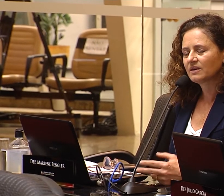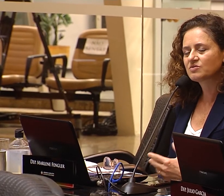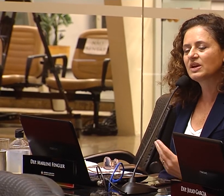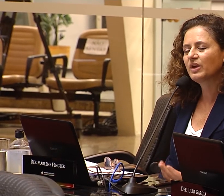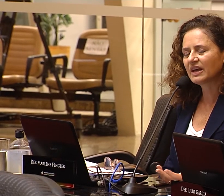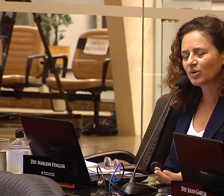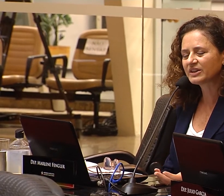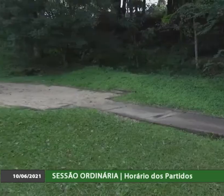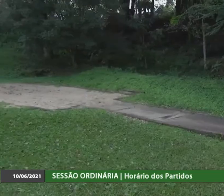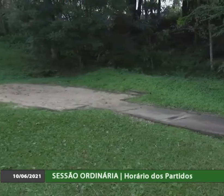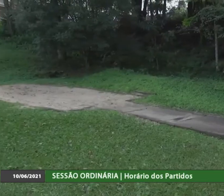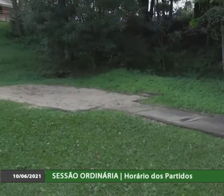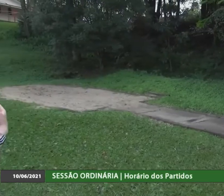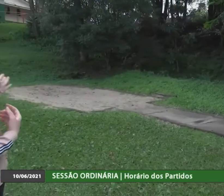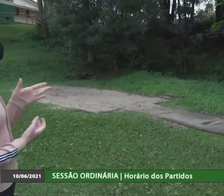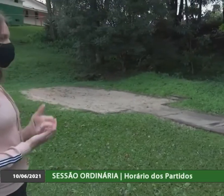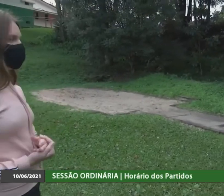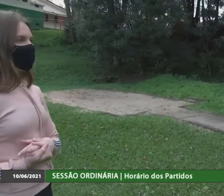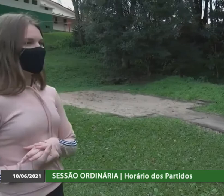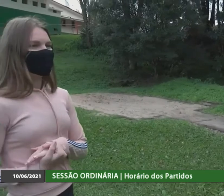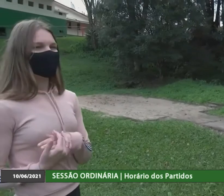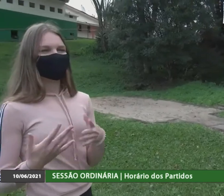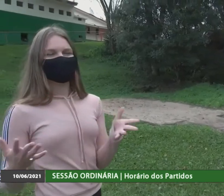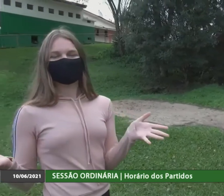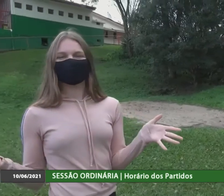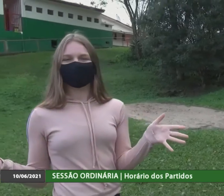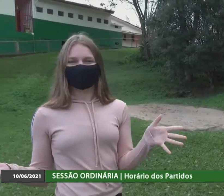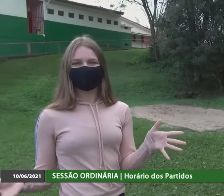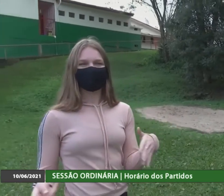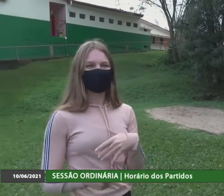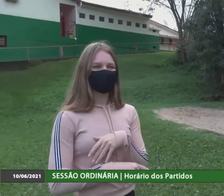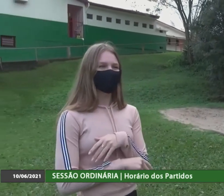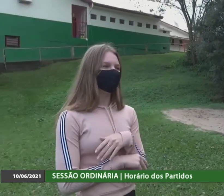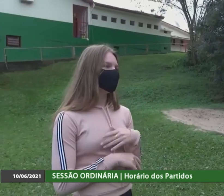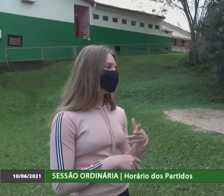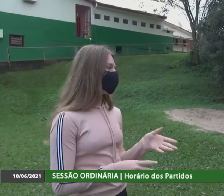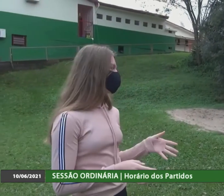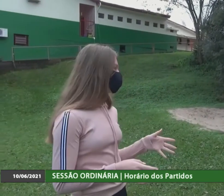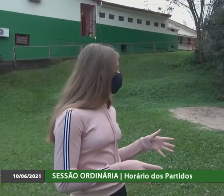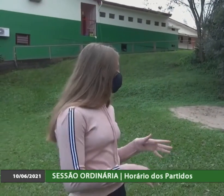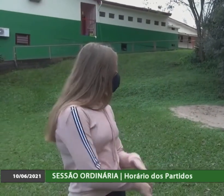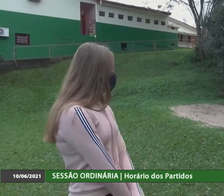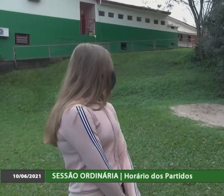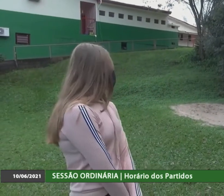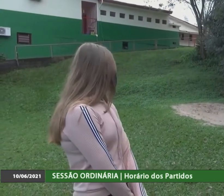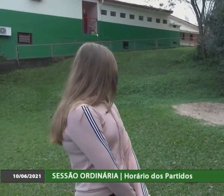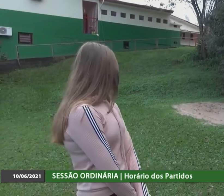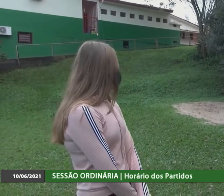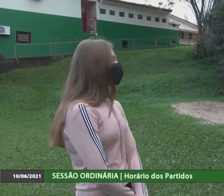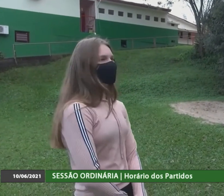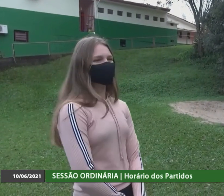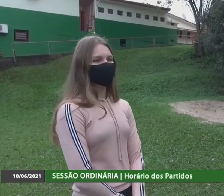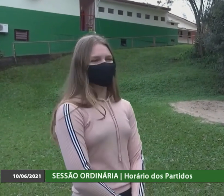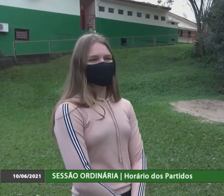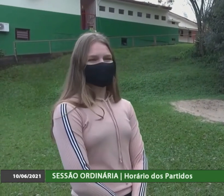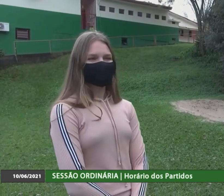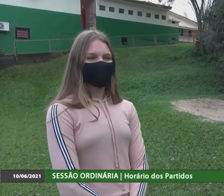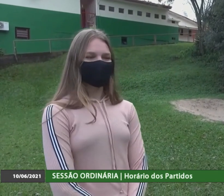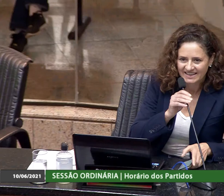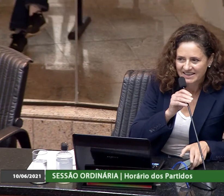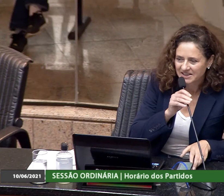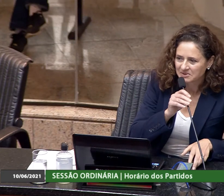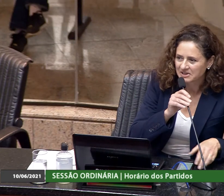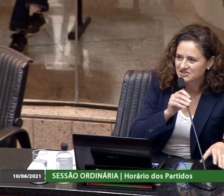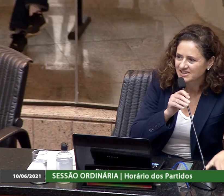da história da Tainara, uma estudante que foi convocada para representar o Brasil na modalidade de atletismo em um campeonato